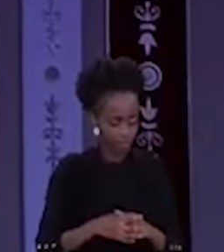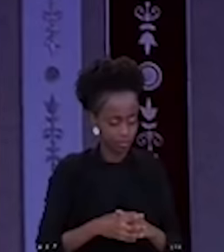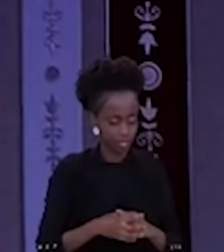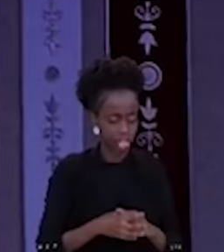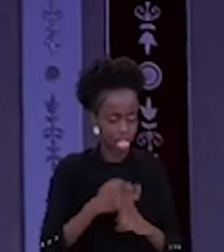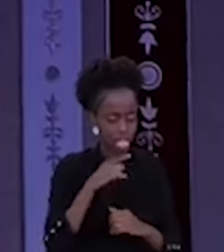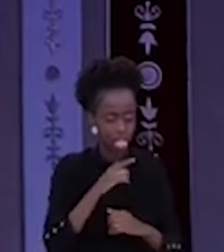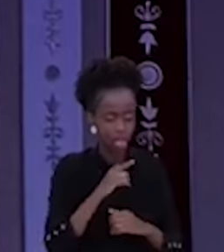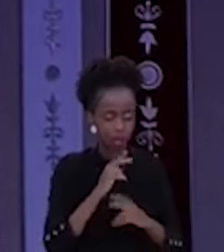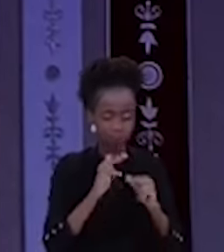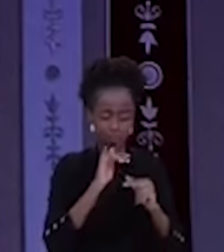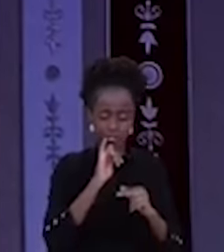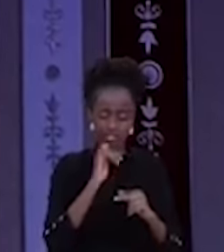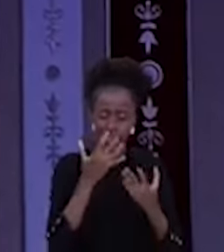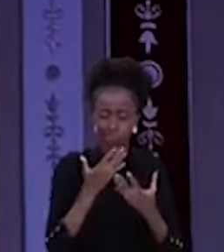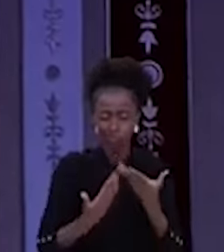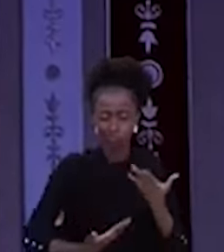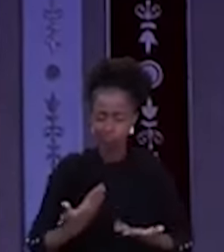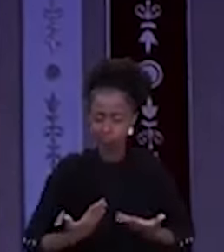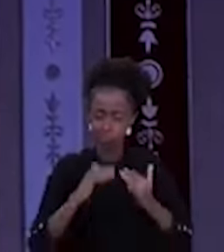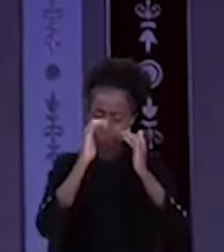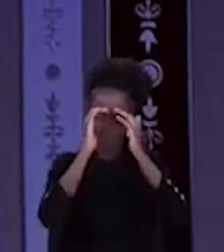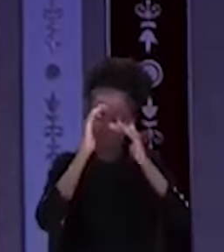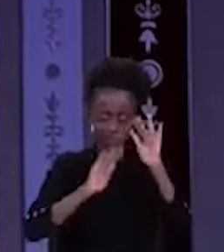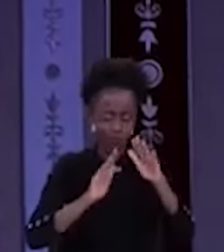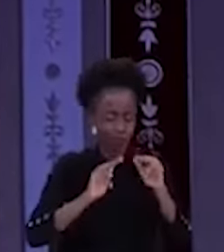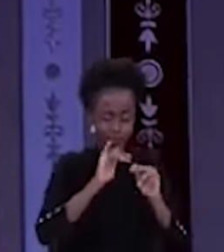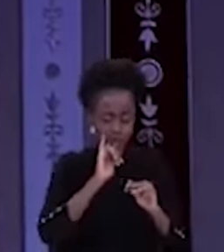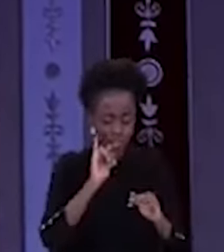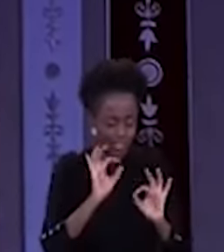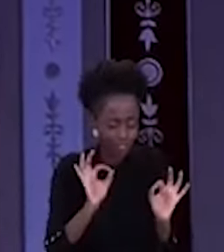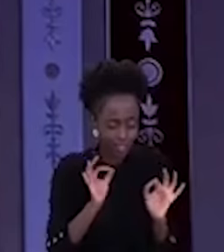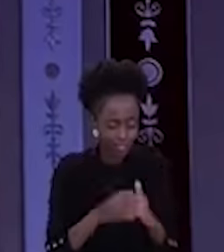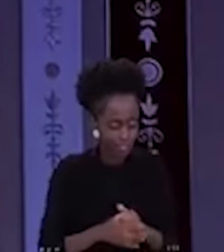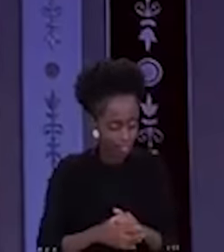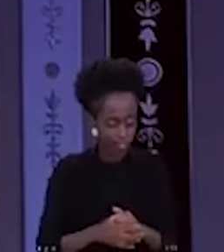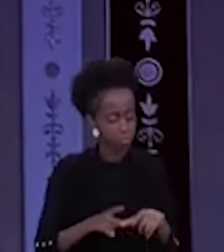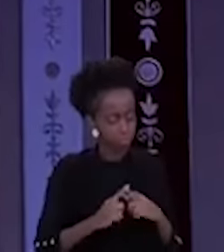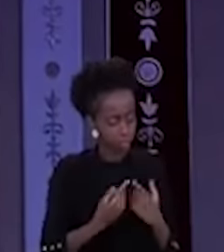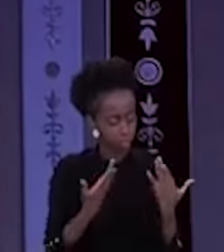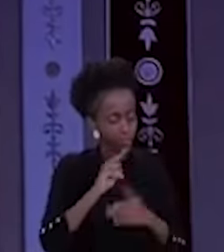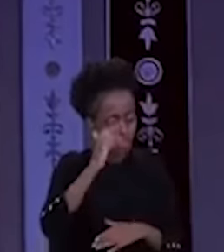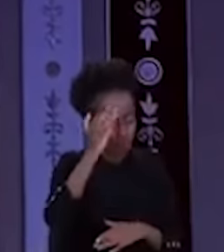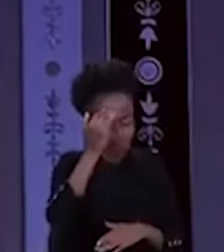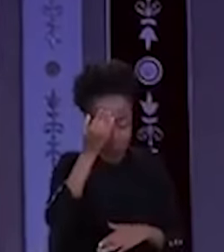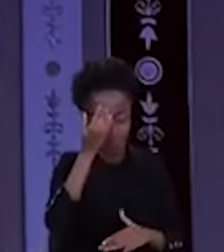queria te servir, te agradar, te obedecer, viver para